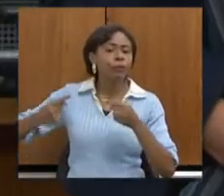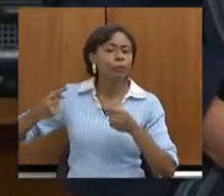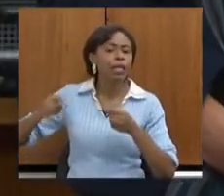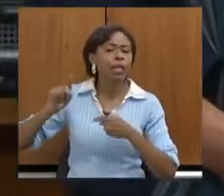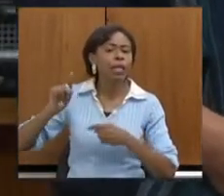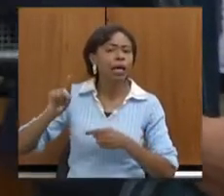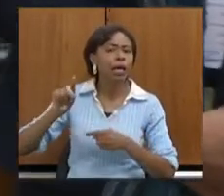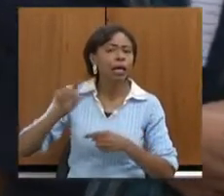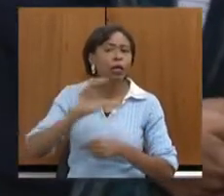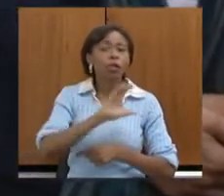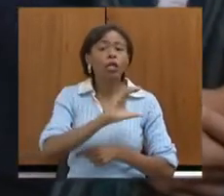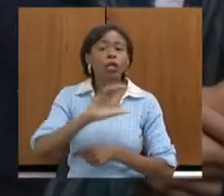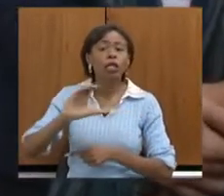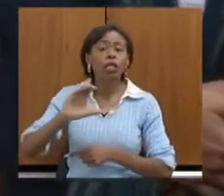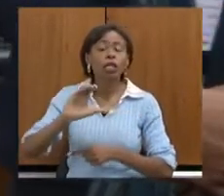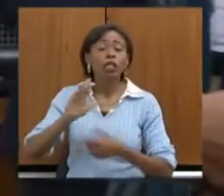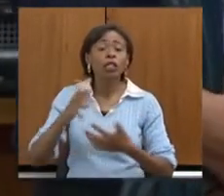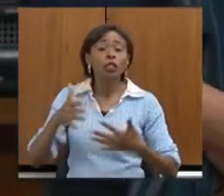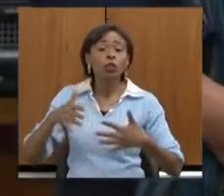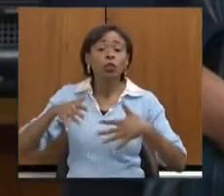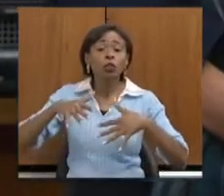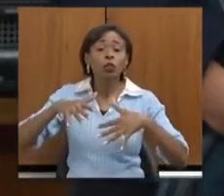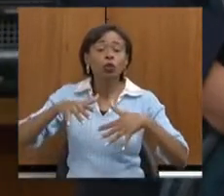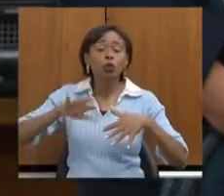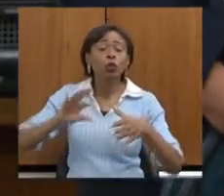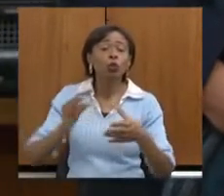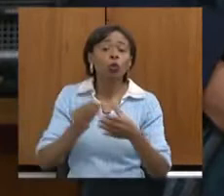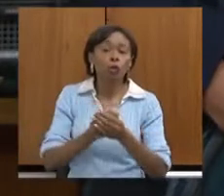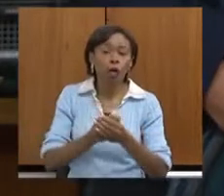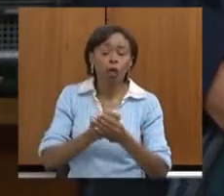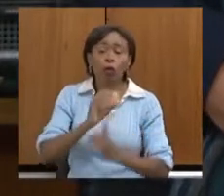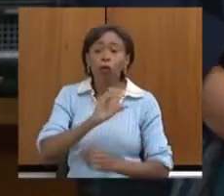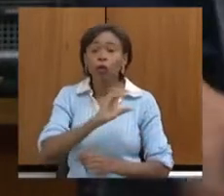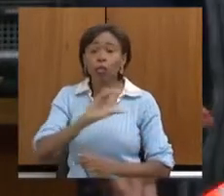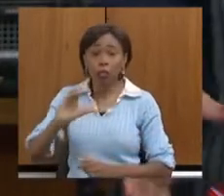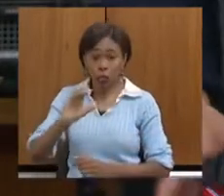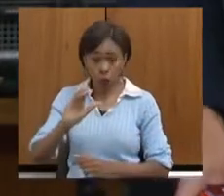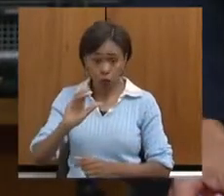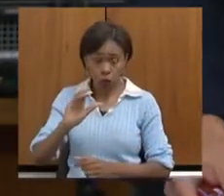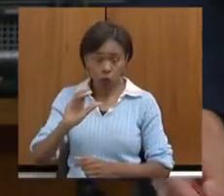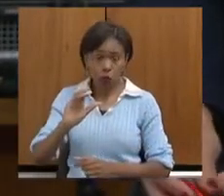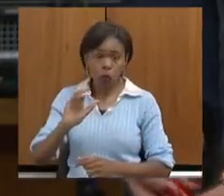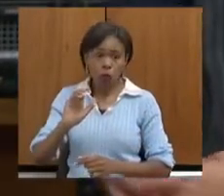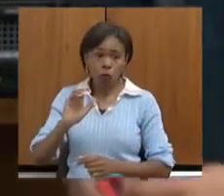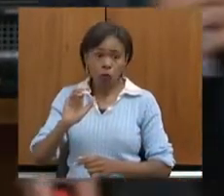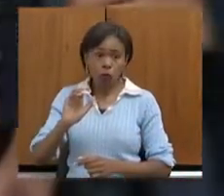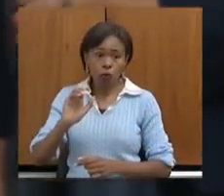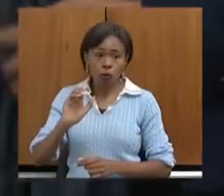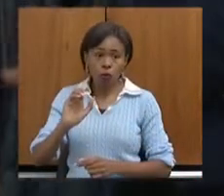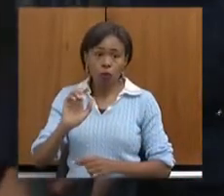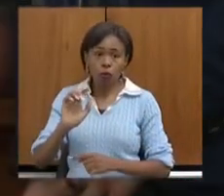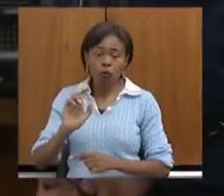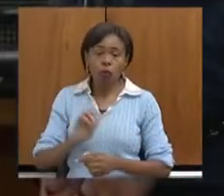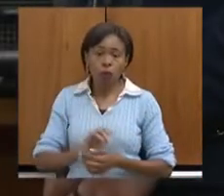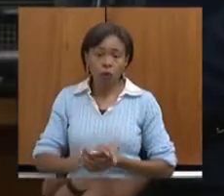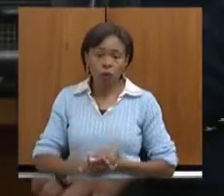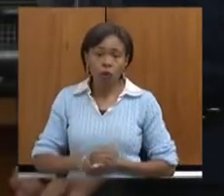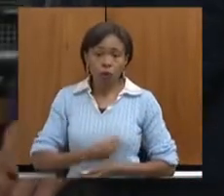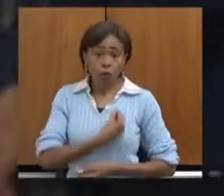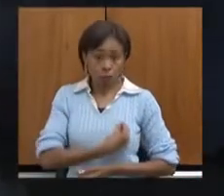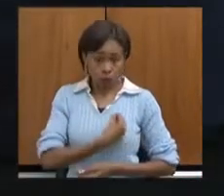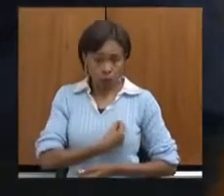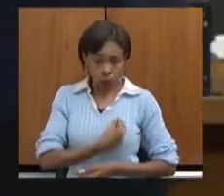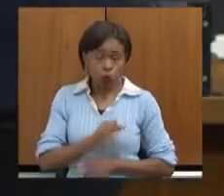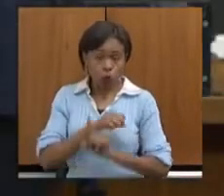que a coordenadoria de inclusão e mobilização social lá junto à comunidade Gesteira então Doutor Paulo César que é o nosso